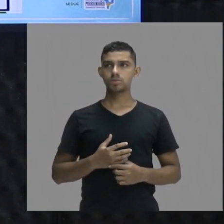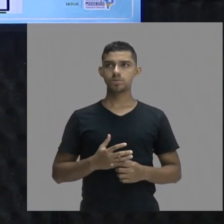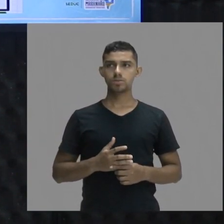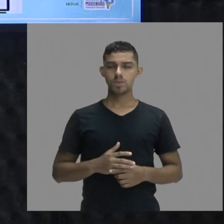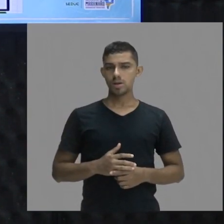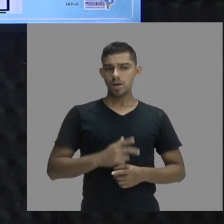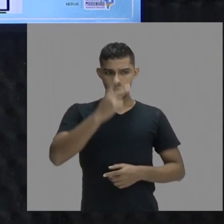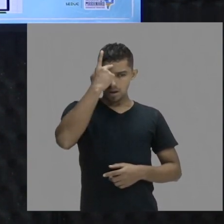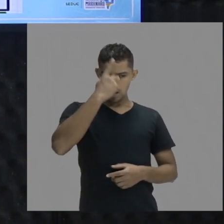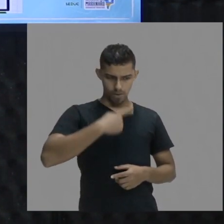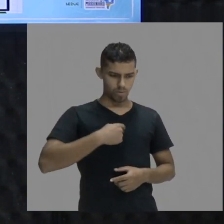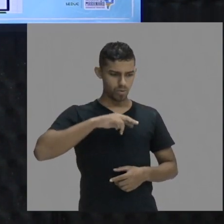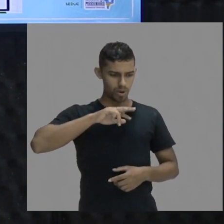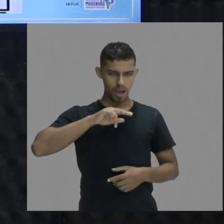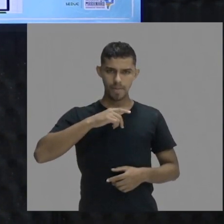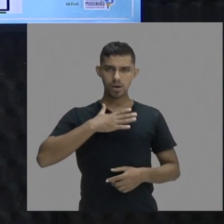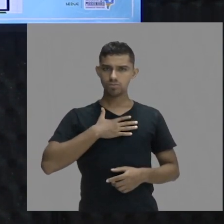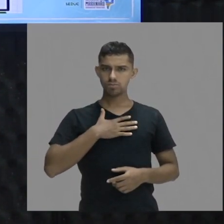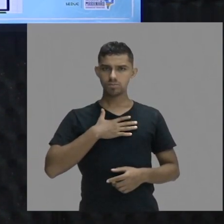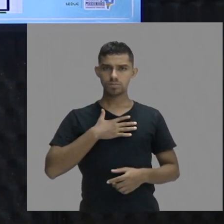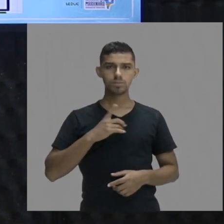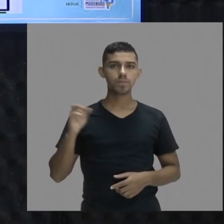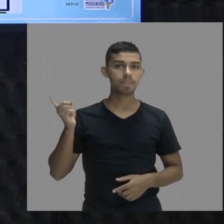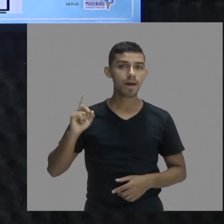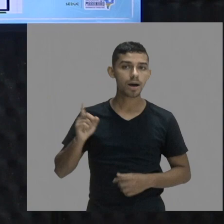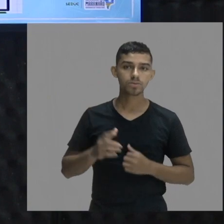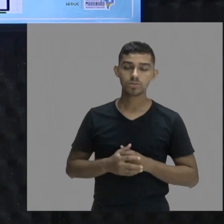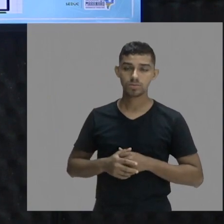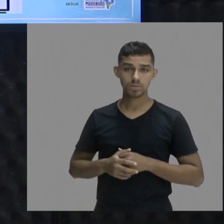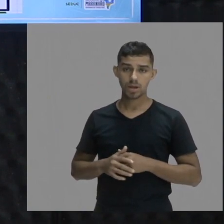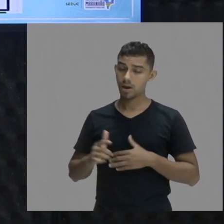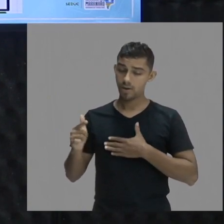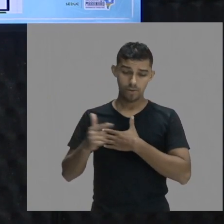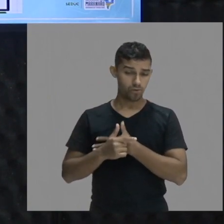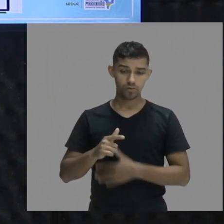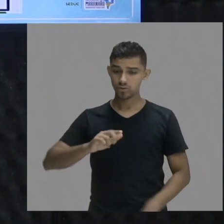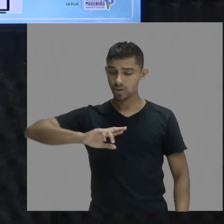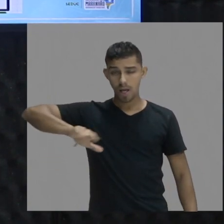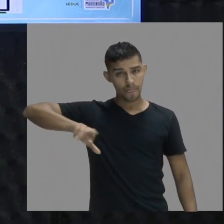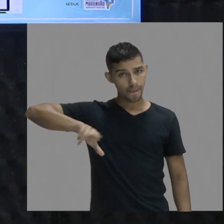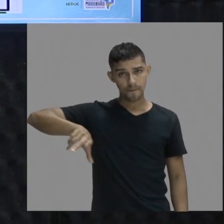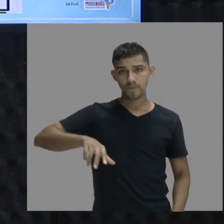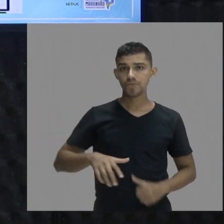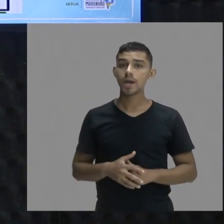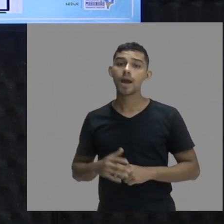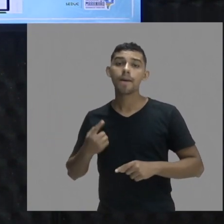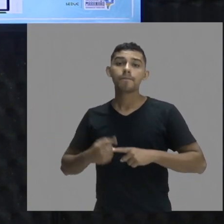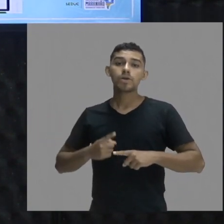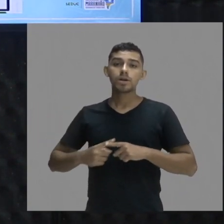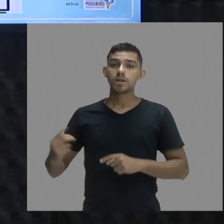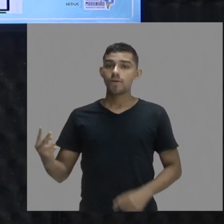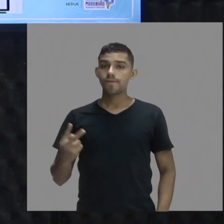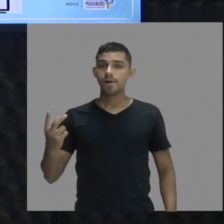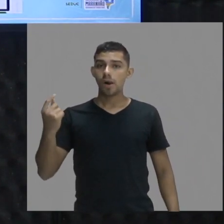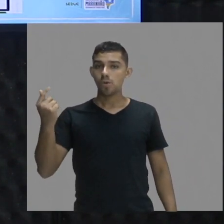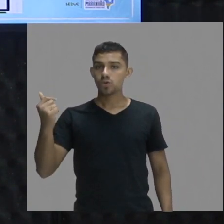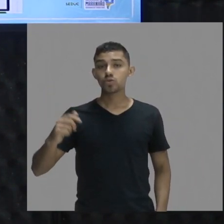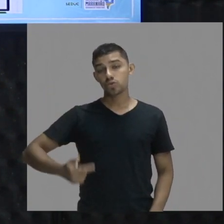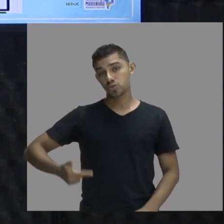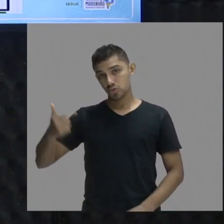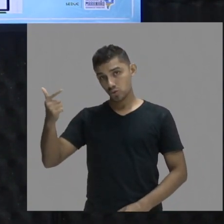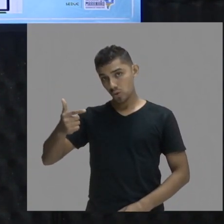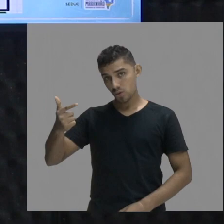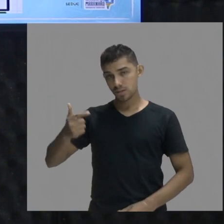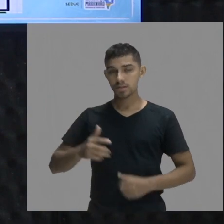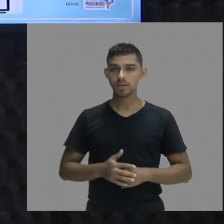mim mesmo. Tá? Então aqui não é função de jeito nenhum, porque você tem um valor com 2 e também está faltando